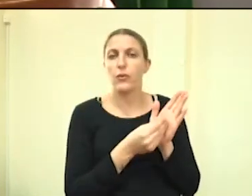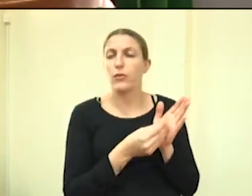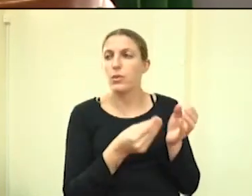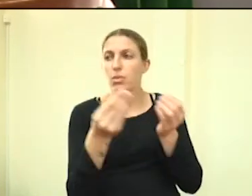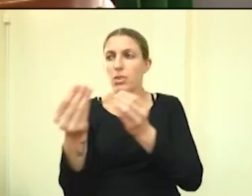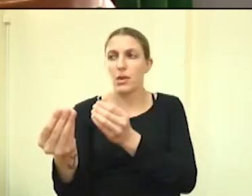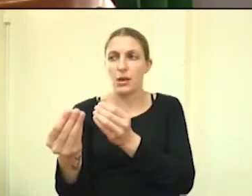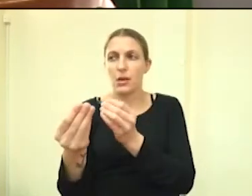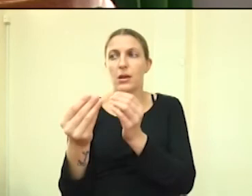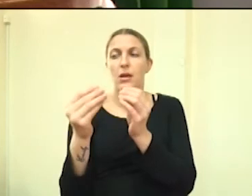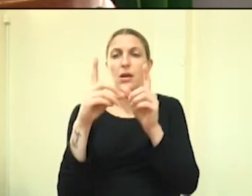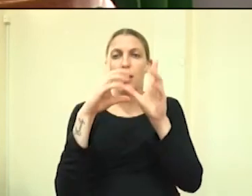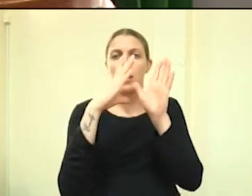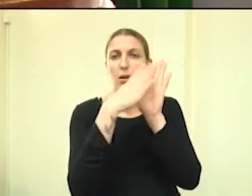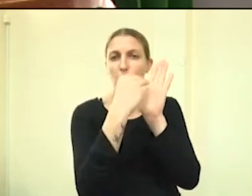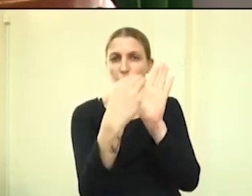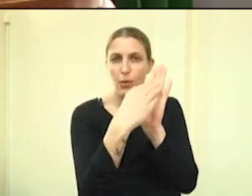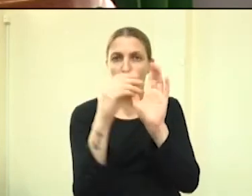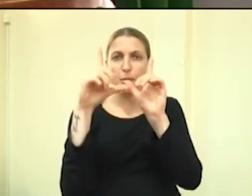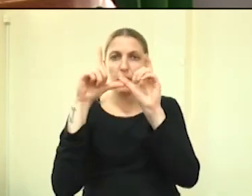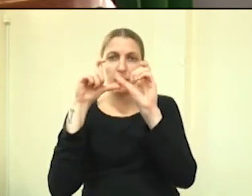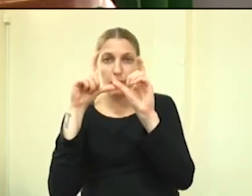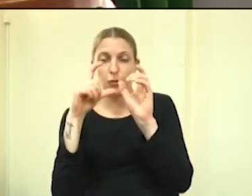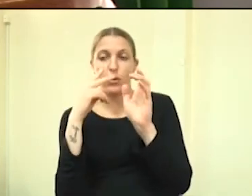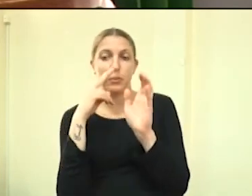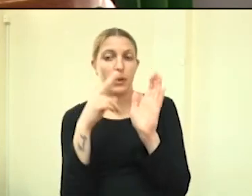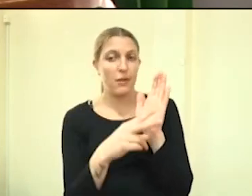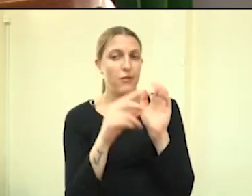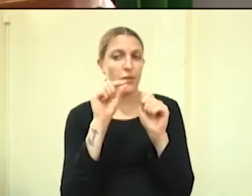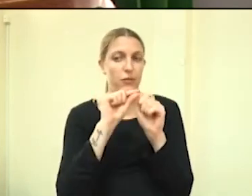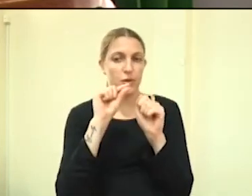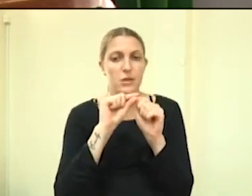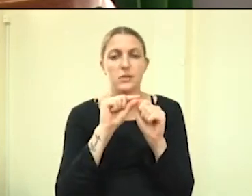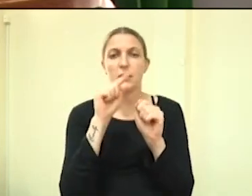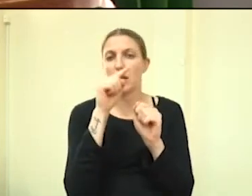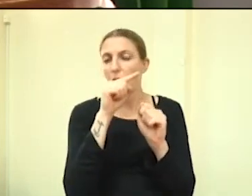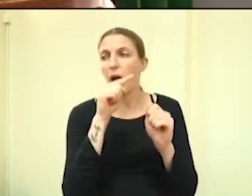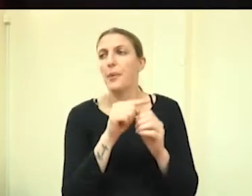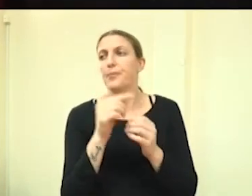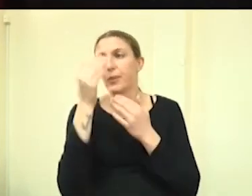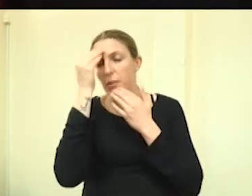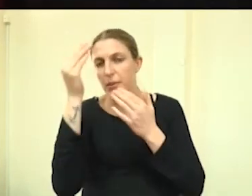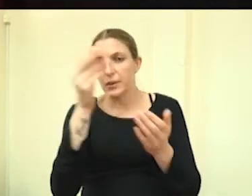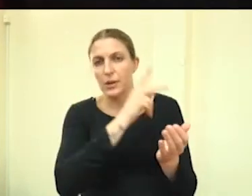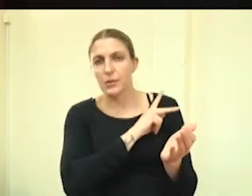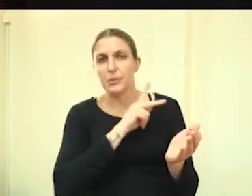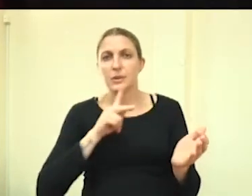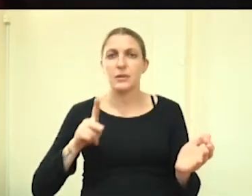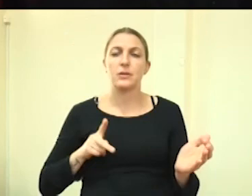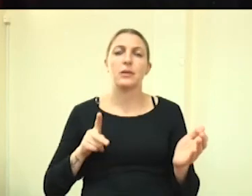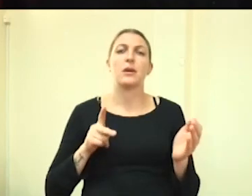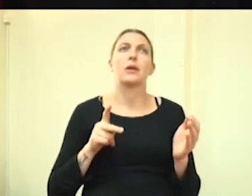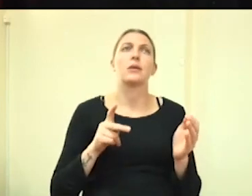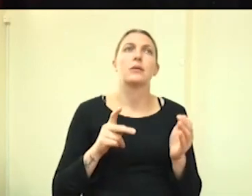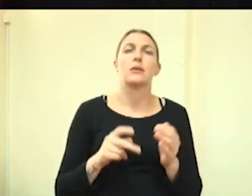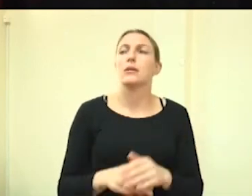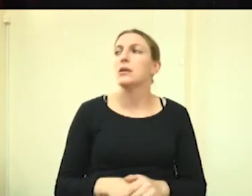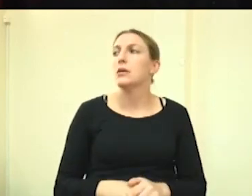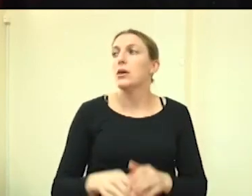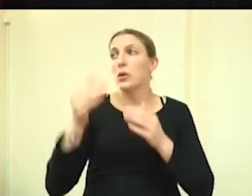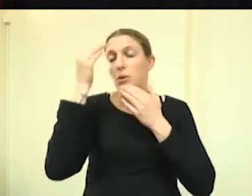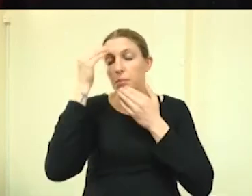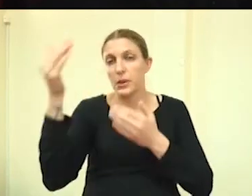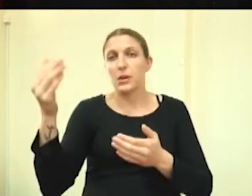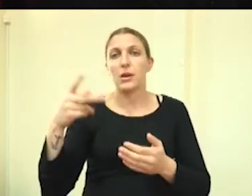governo que se faça alguma coisa lá nessa comunidade. Obrigado, senhor presidente. Obrigado, nobre colega vereador Ilgui. Vamos abrir